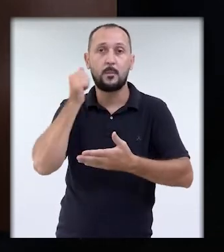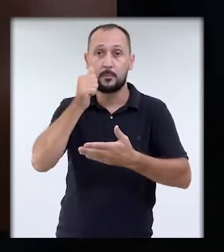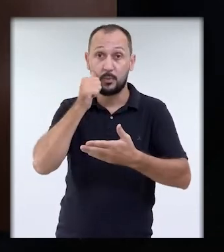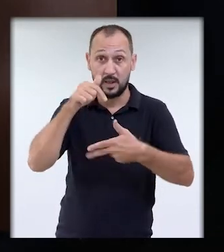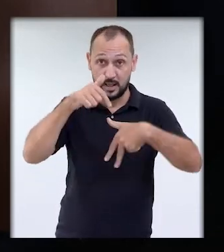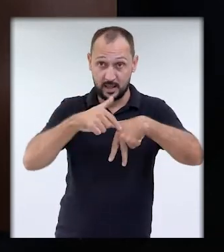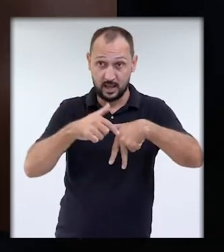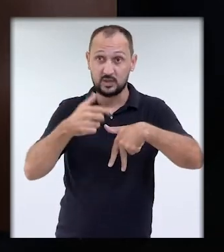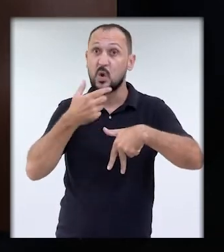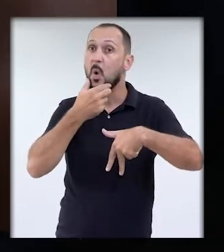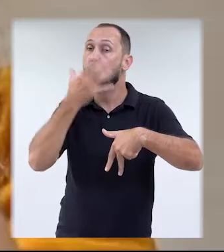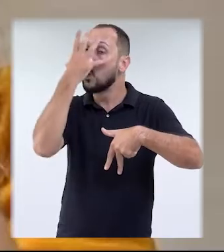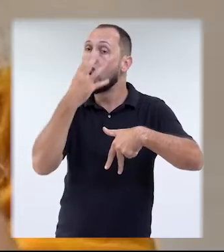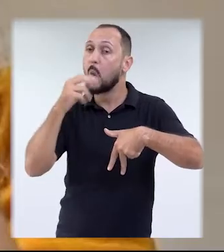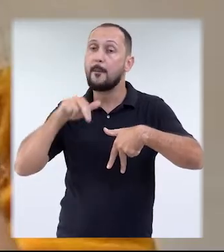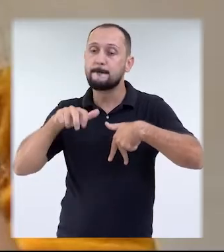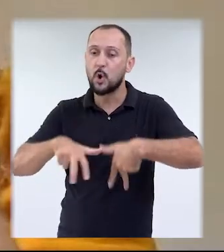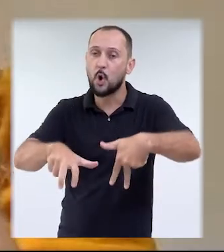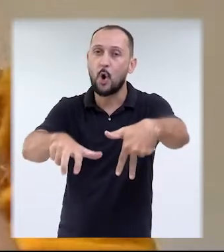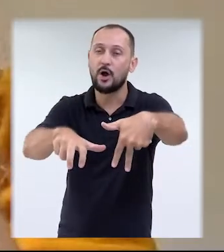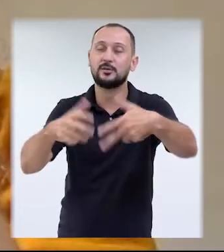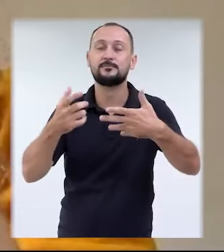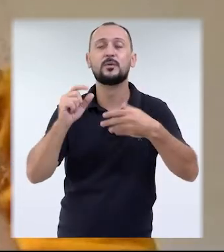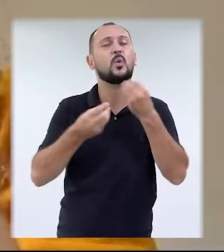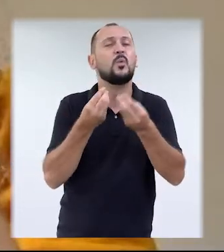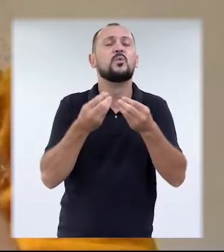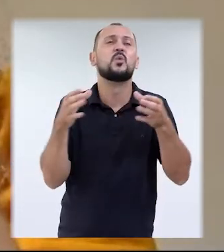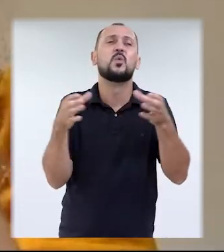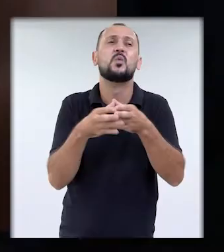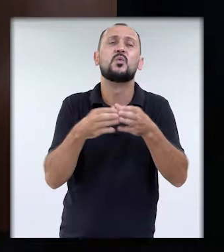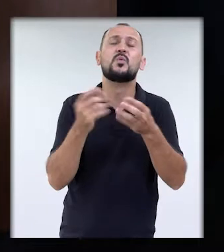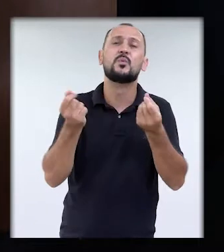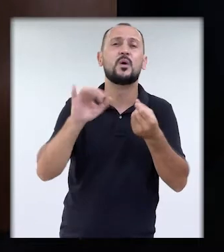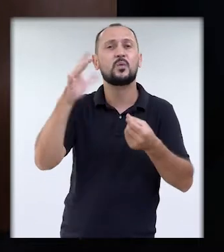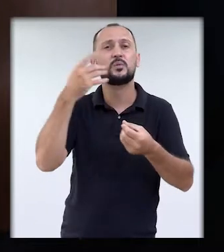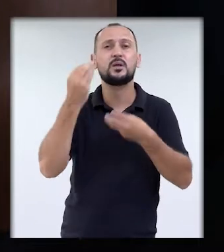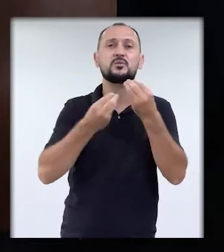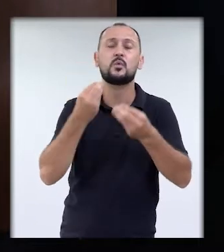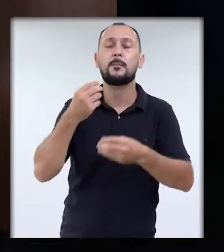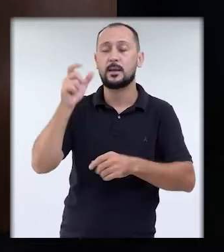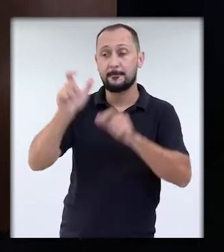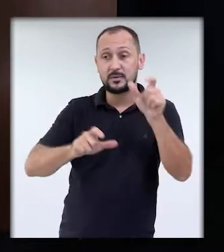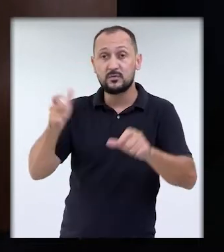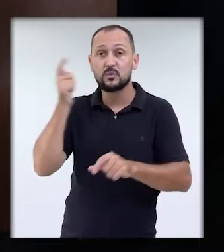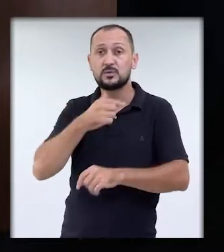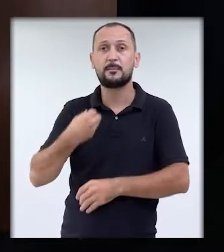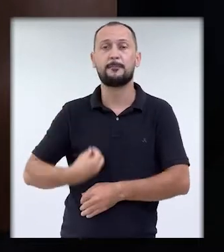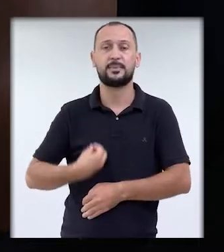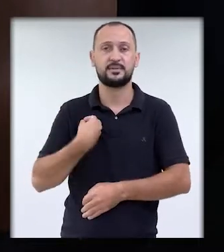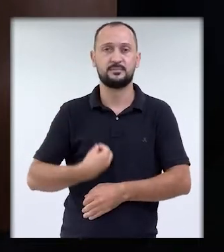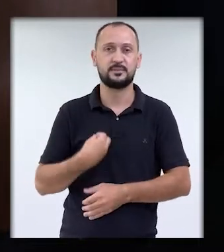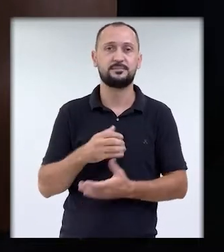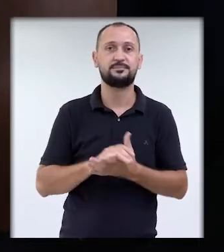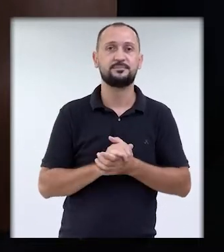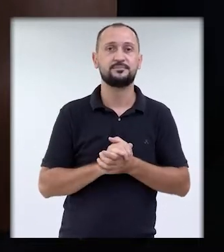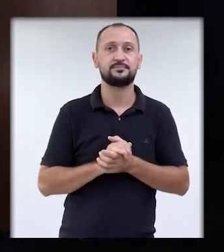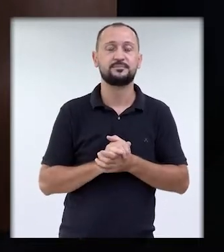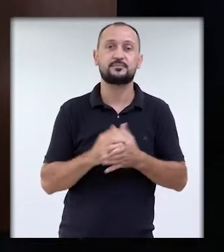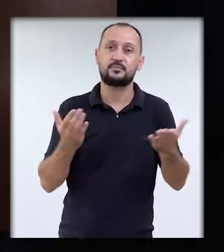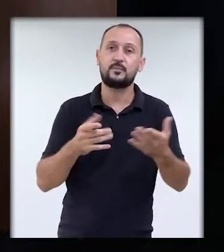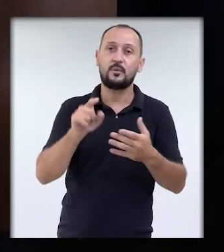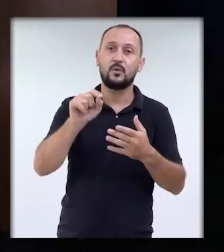Mulheres que Correm com os Lobos. Como que o grupo funciona, Gabriela, e como que as pessoas podem fazer para estar participando